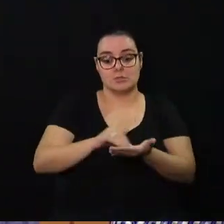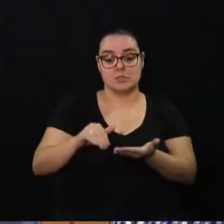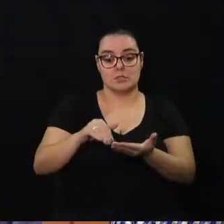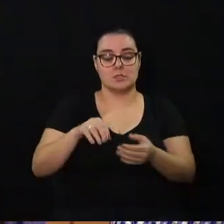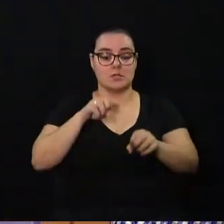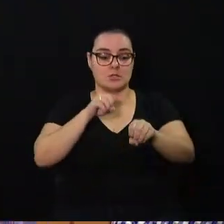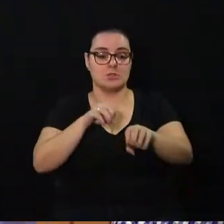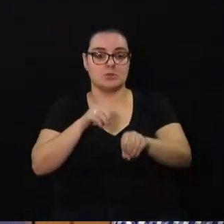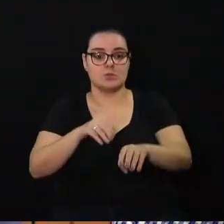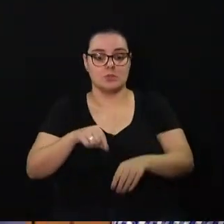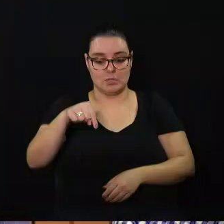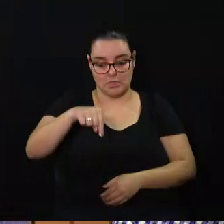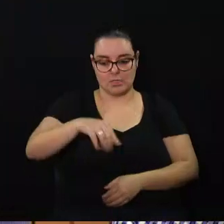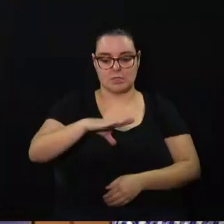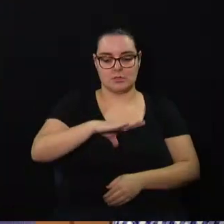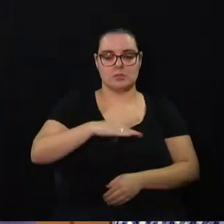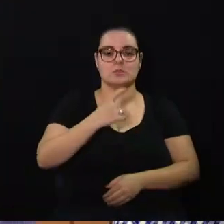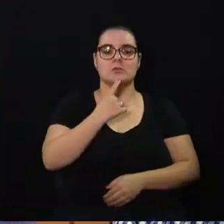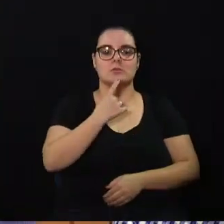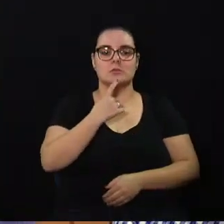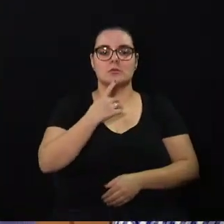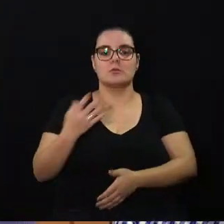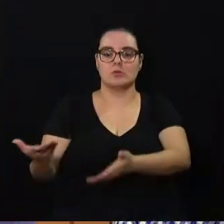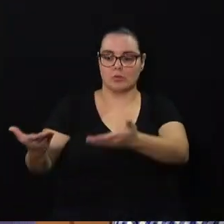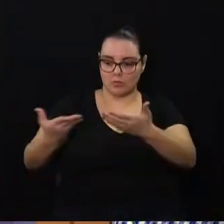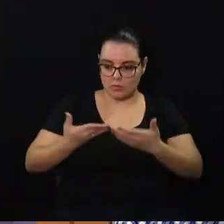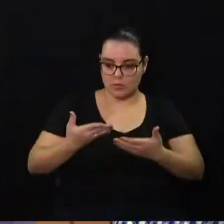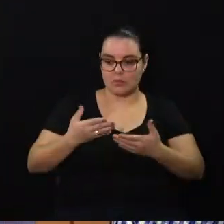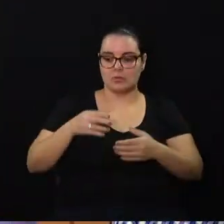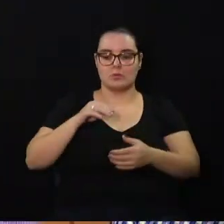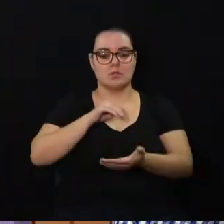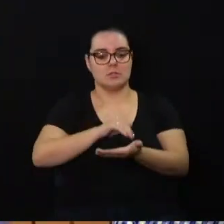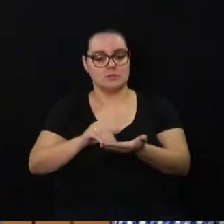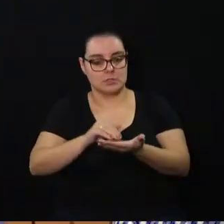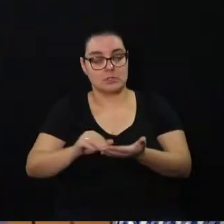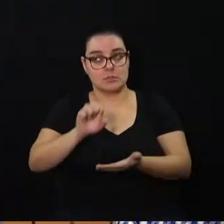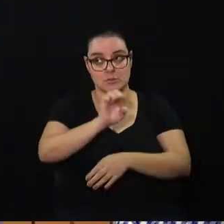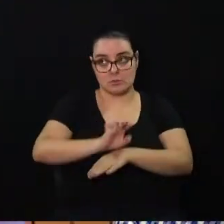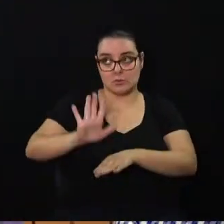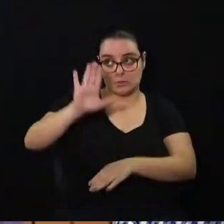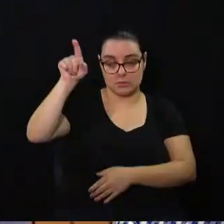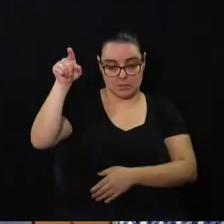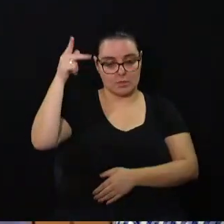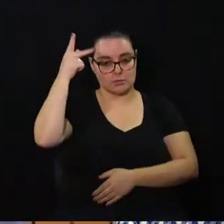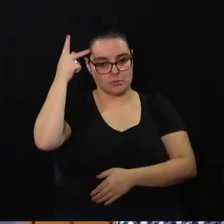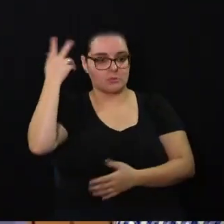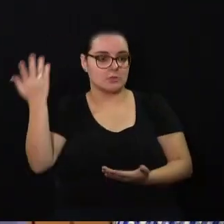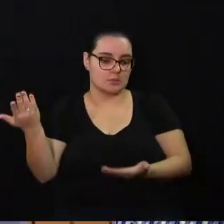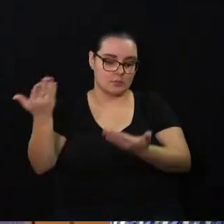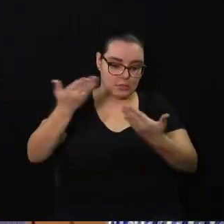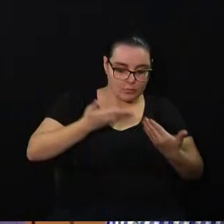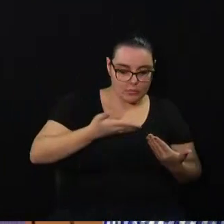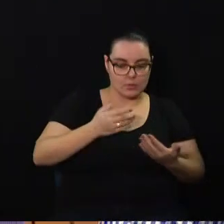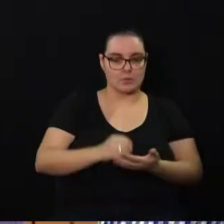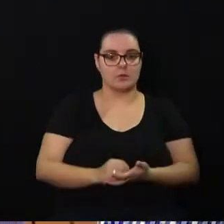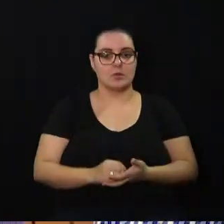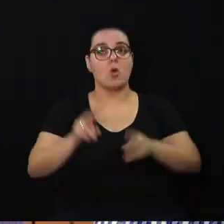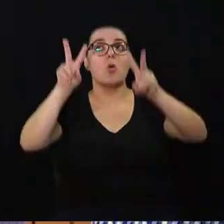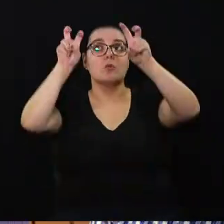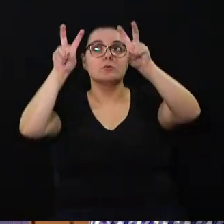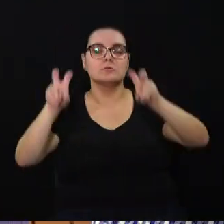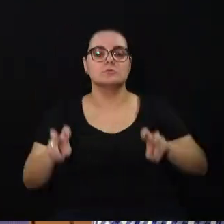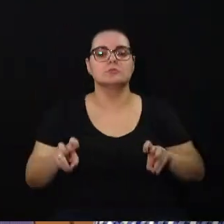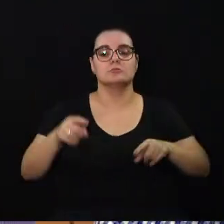estamos também convidando a secretaria estadual de educação para fazer um debate sobre esse tema